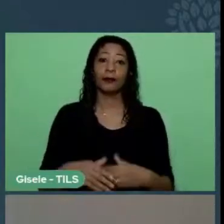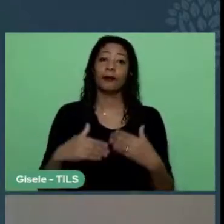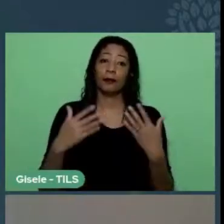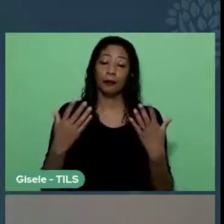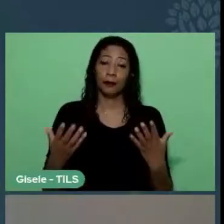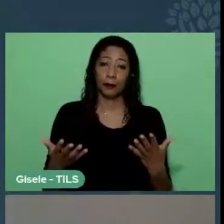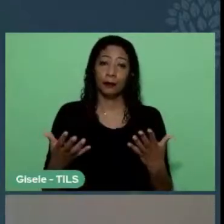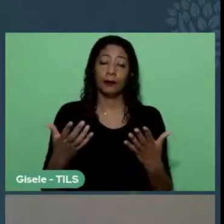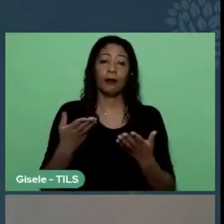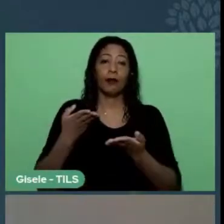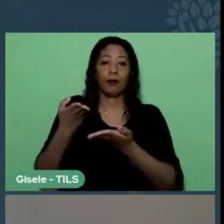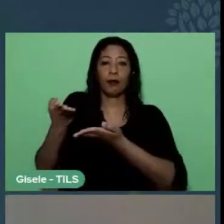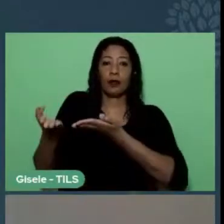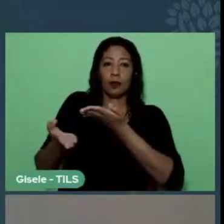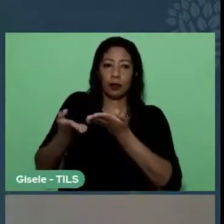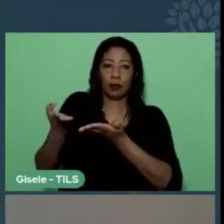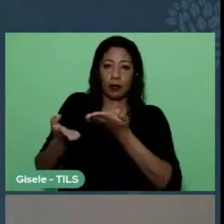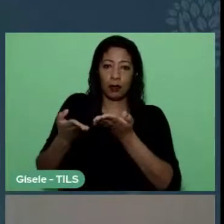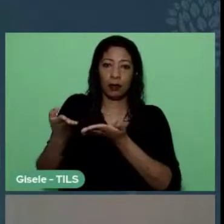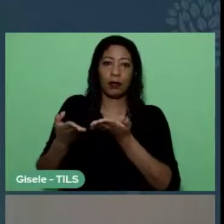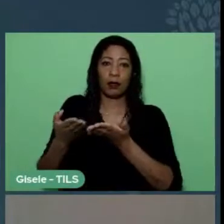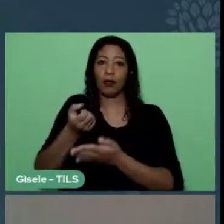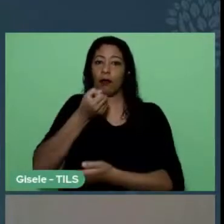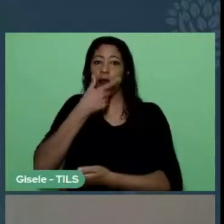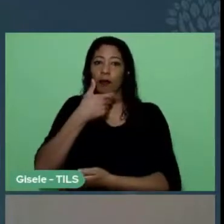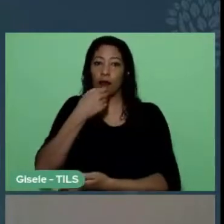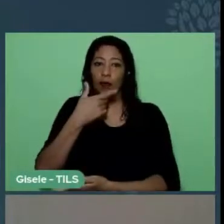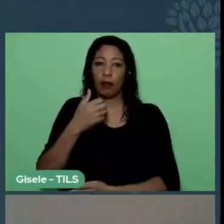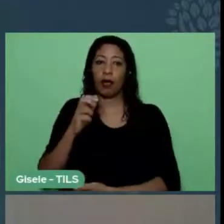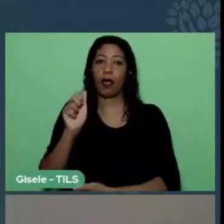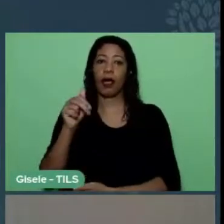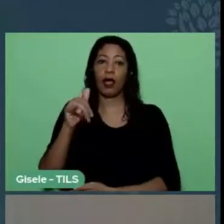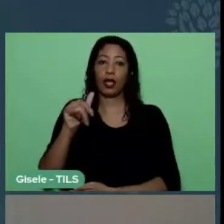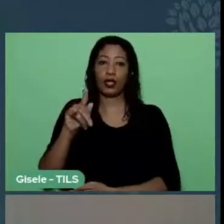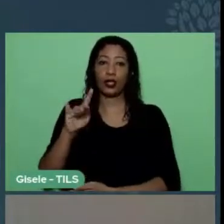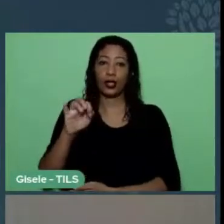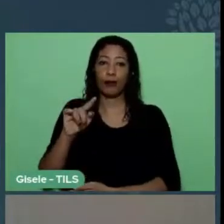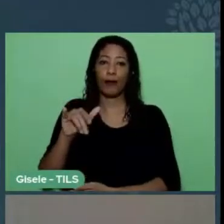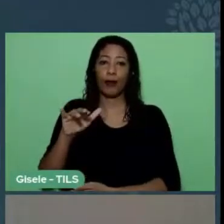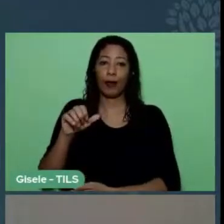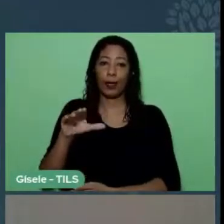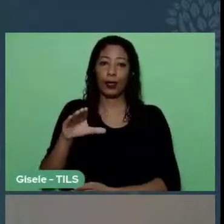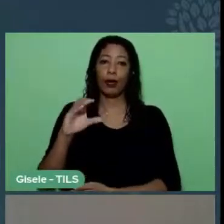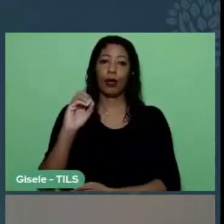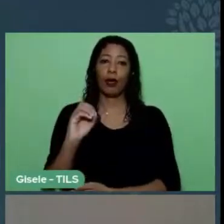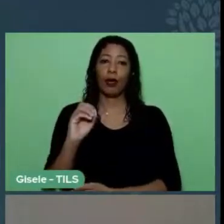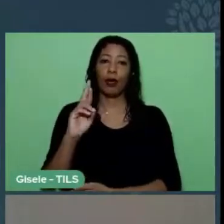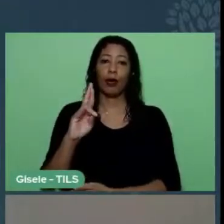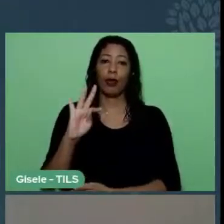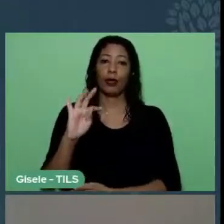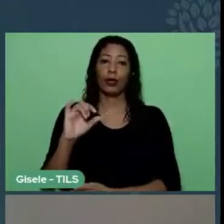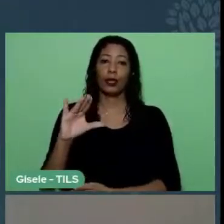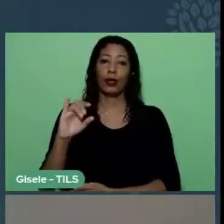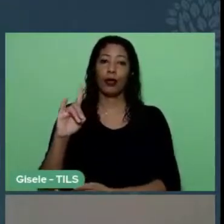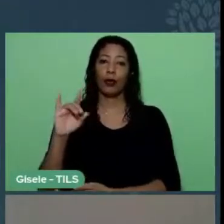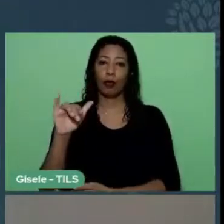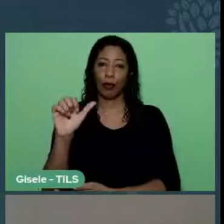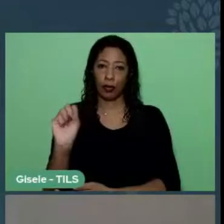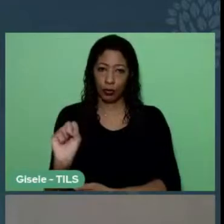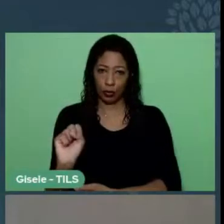a terapia com anti-inflamatórios, e é o que a gente mais usa para o tratamento com bastante segurança, a gente vai ver isso mais para frente,